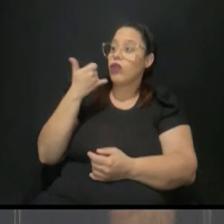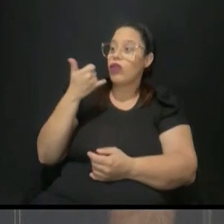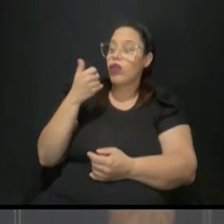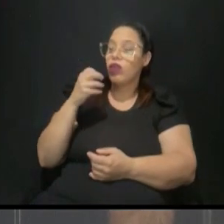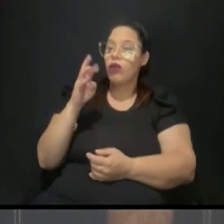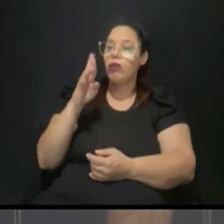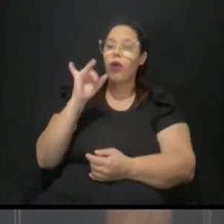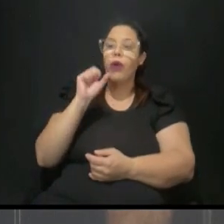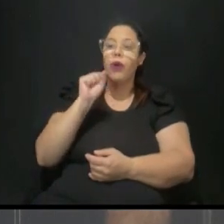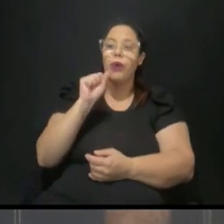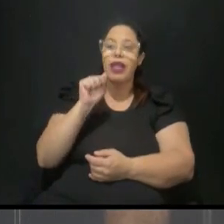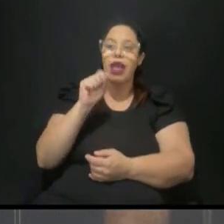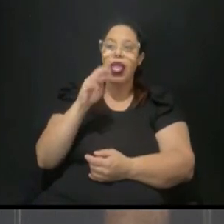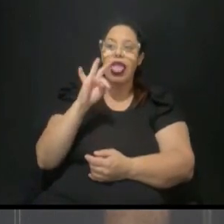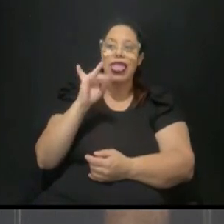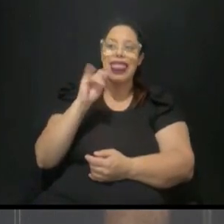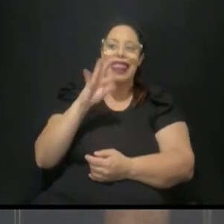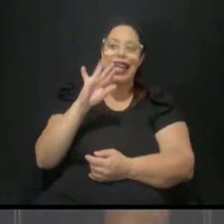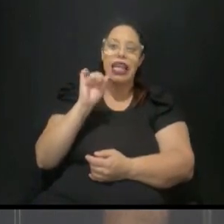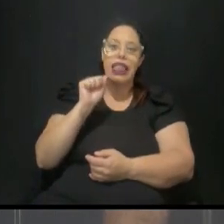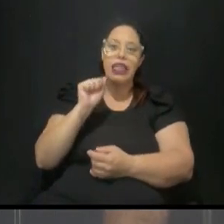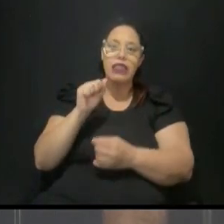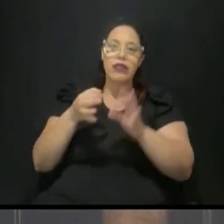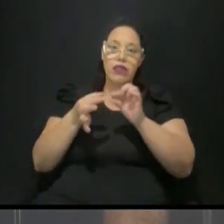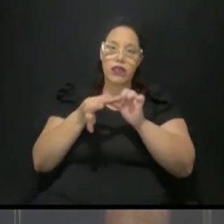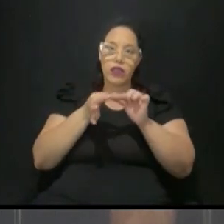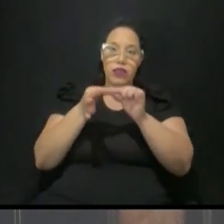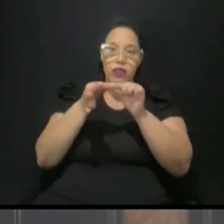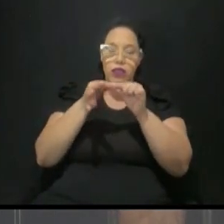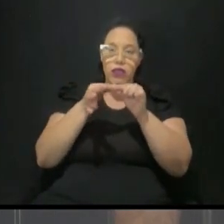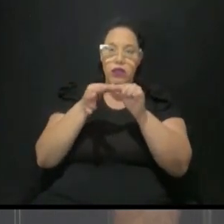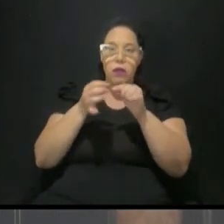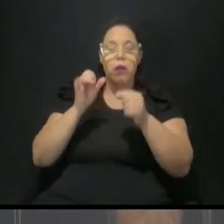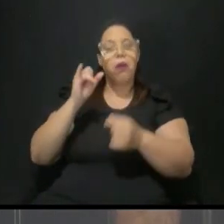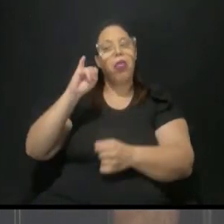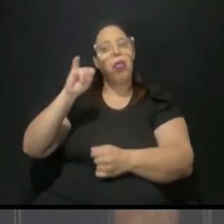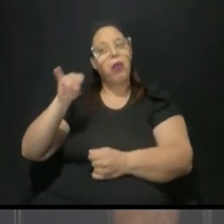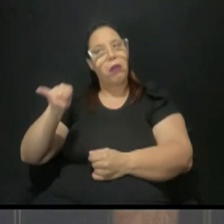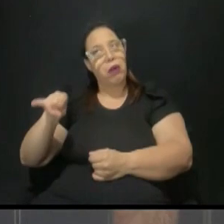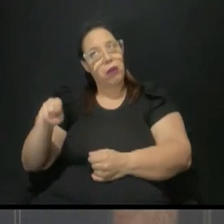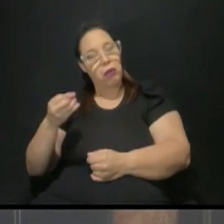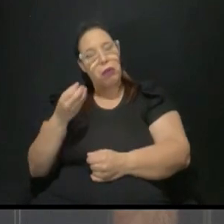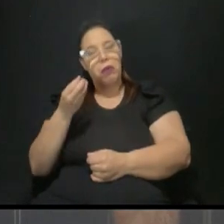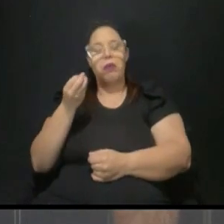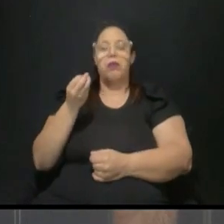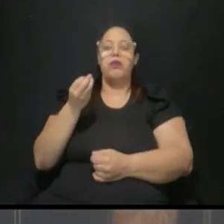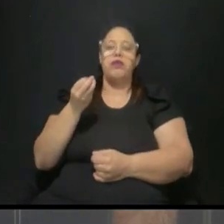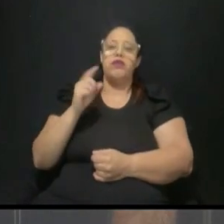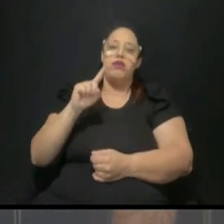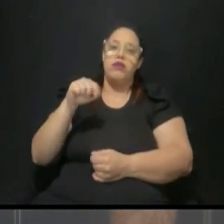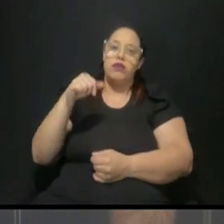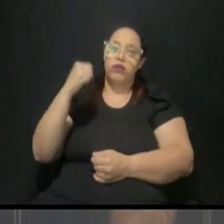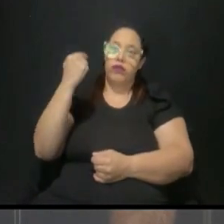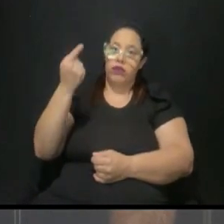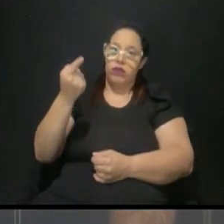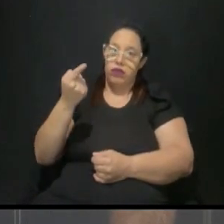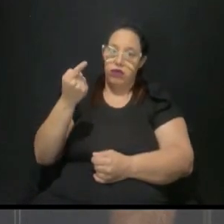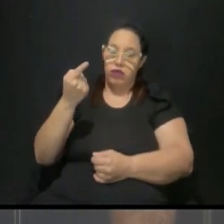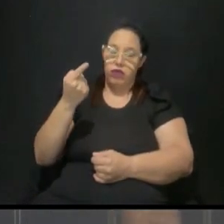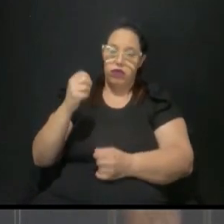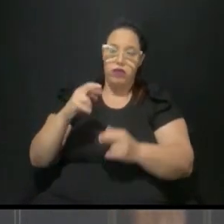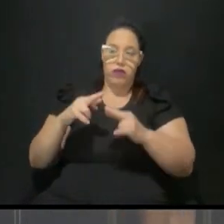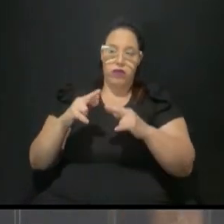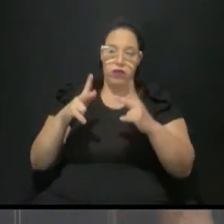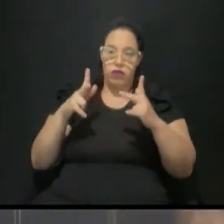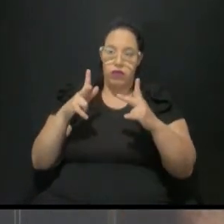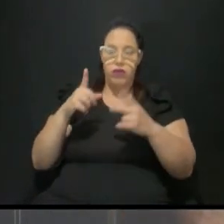uma ferramenta, é uma possibilidade, né? Além de várias outras que nós temos que pensar